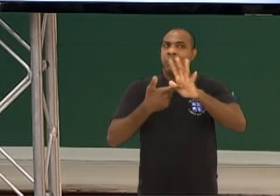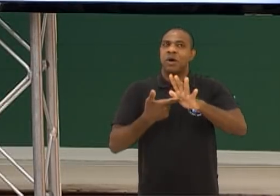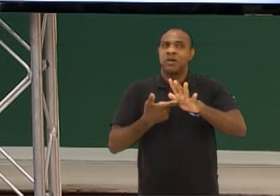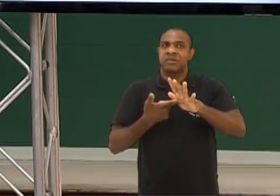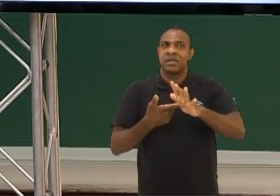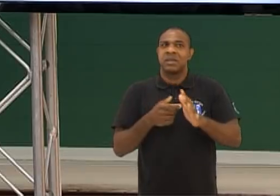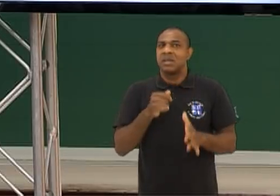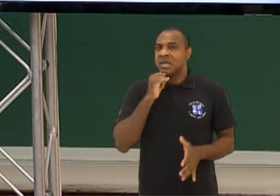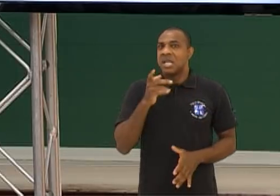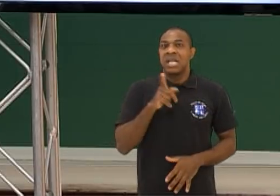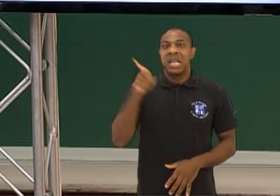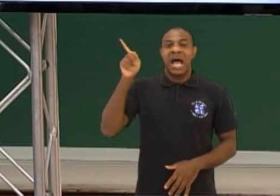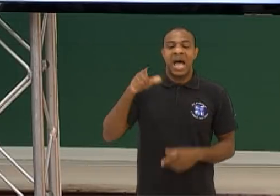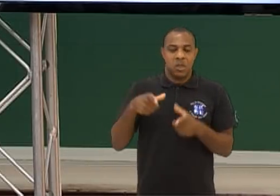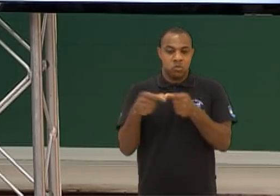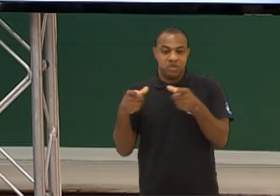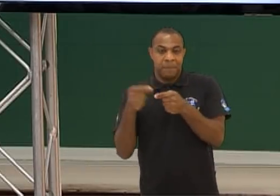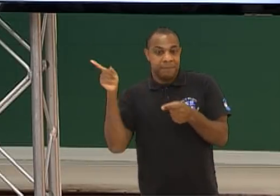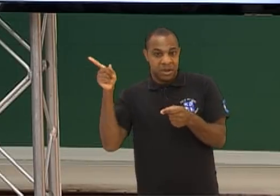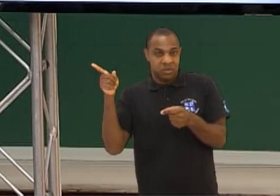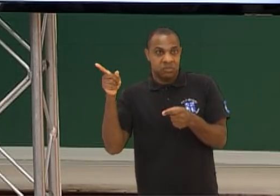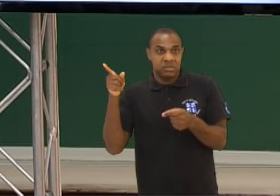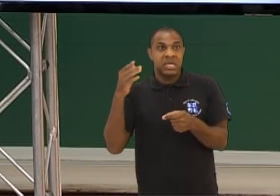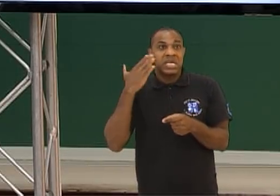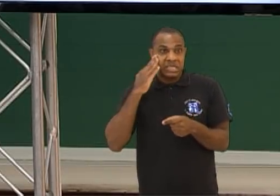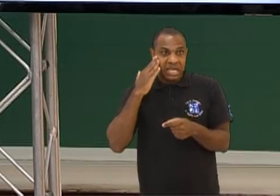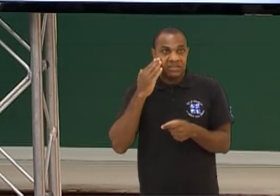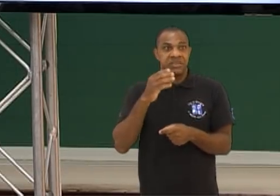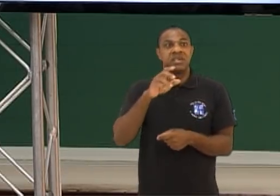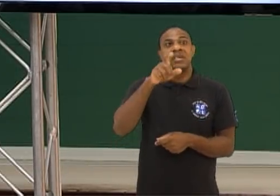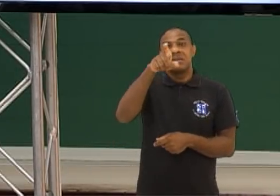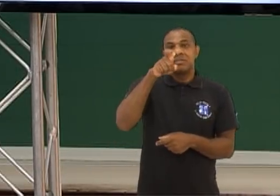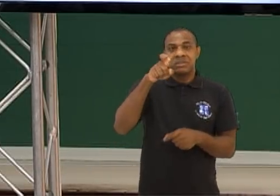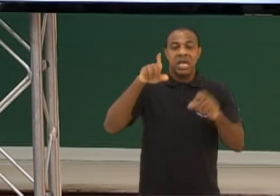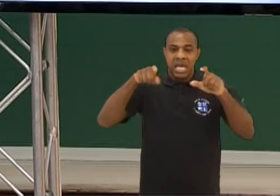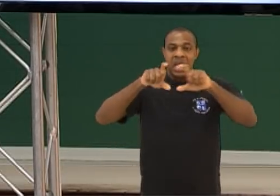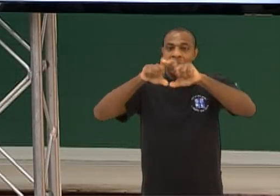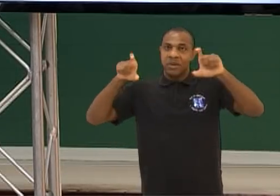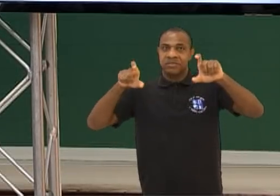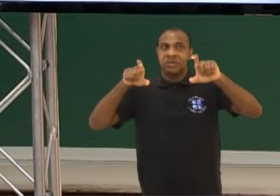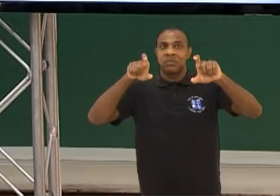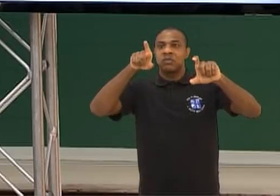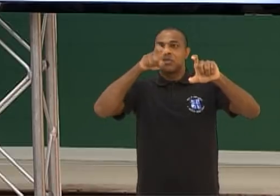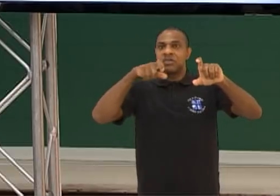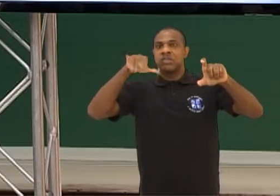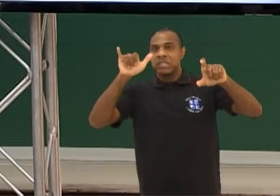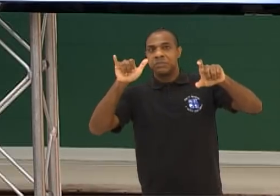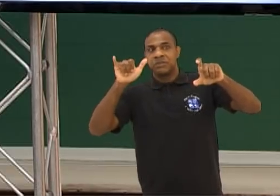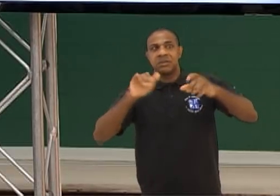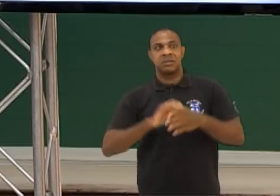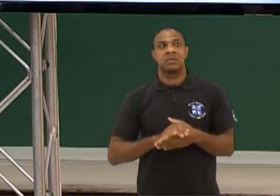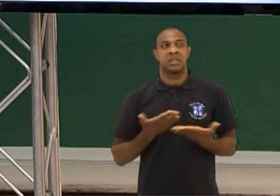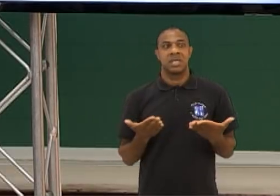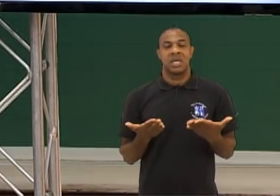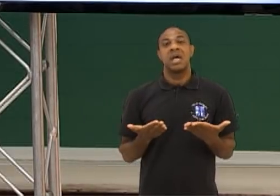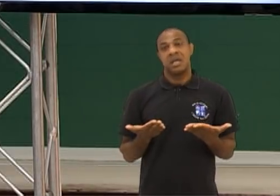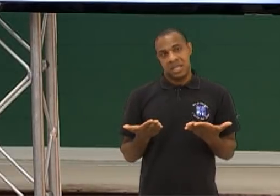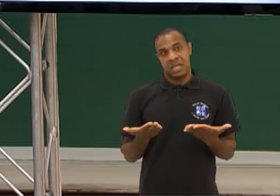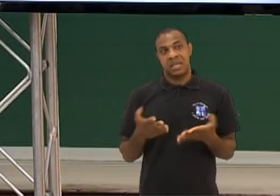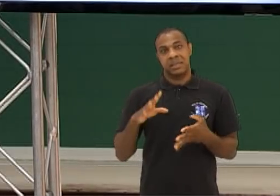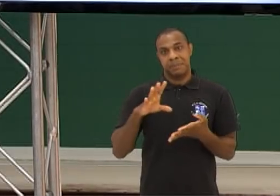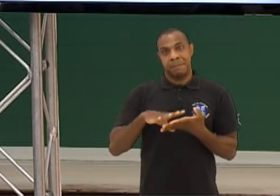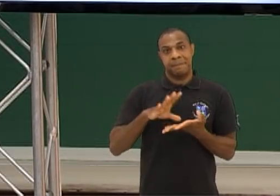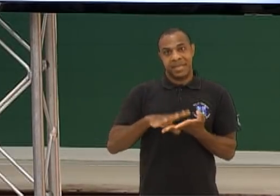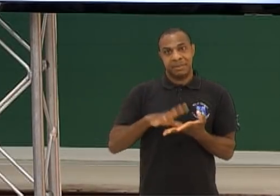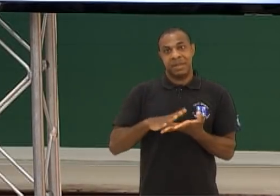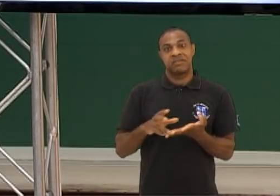do Japão, ele entende que isso aqui é matemática e isso aqui é uma equação. Então, a gente também diz que a matemática é uma linguagem universal.